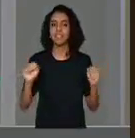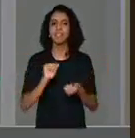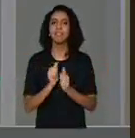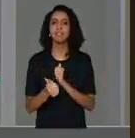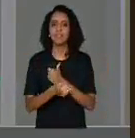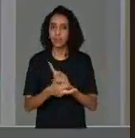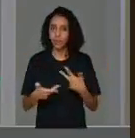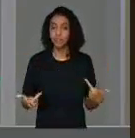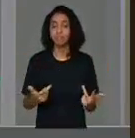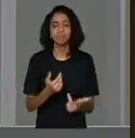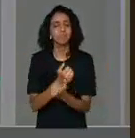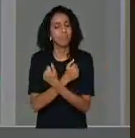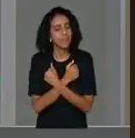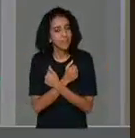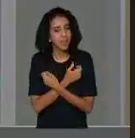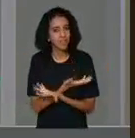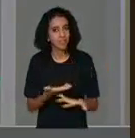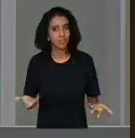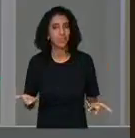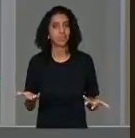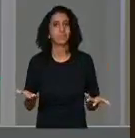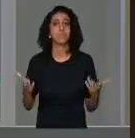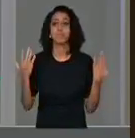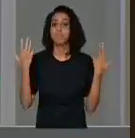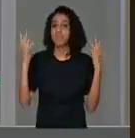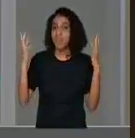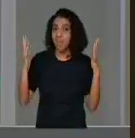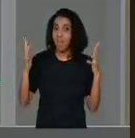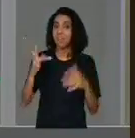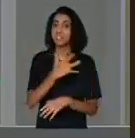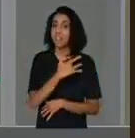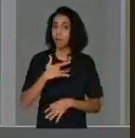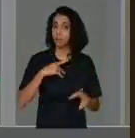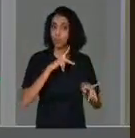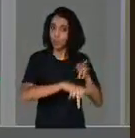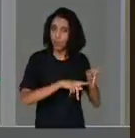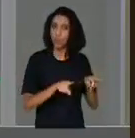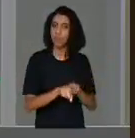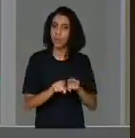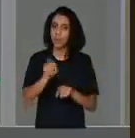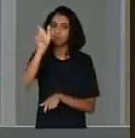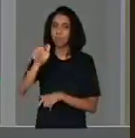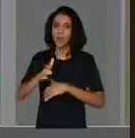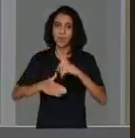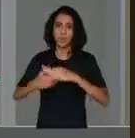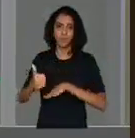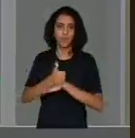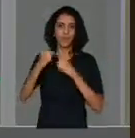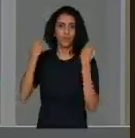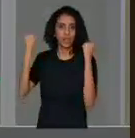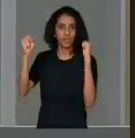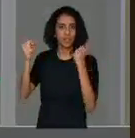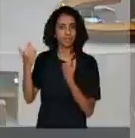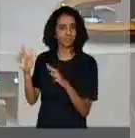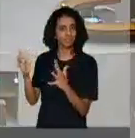esportiva. Um grande abraço, viva a saúde pública, viva o educador físico. Obrigado, presidente. Obrigado.